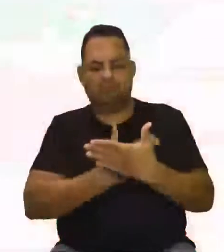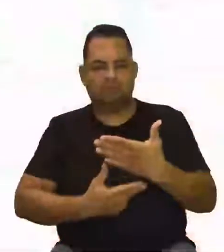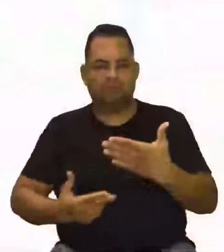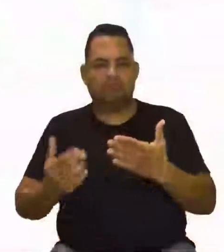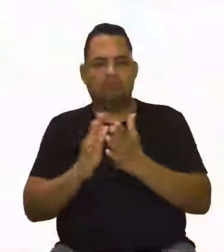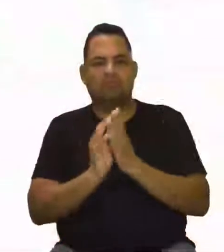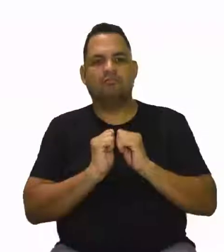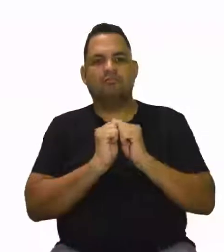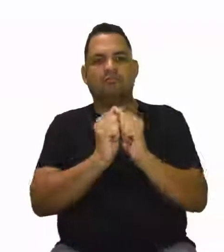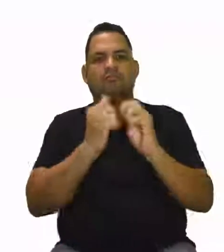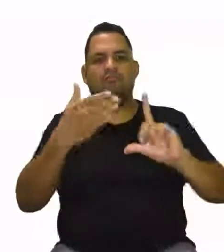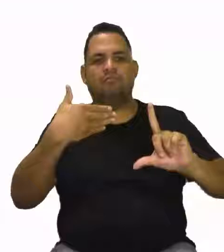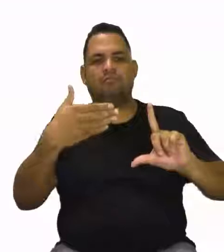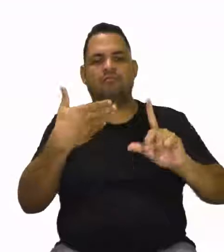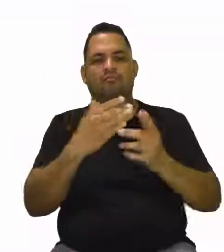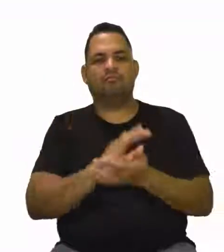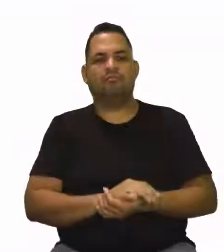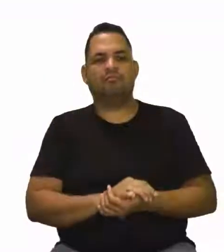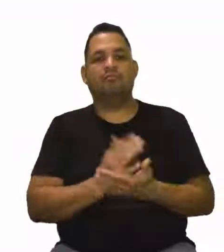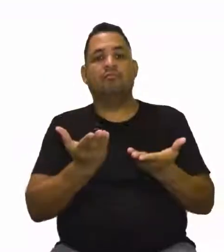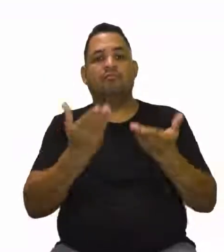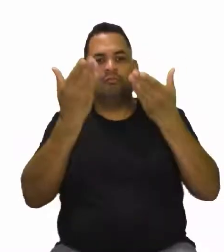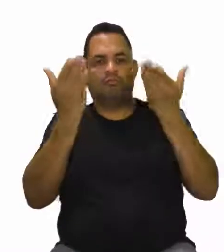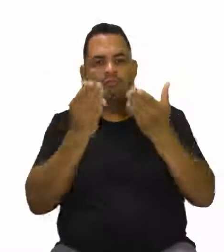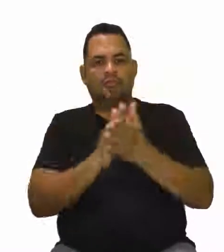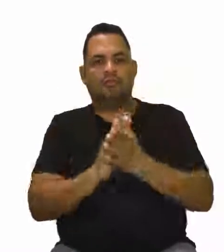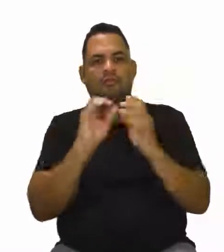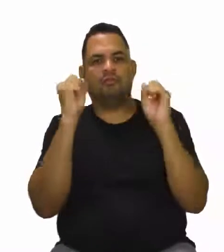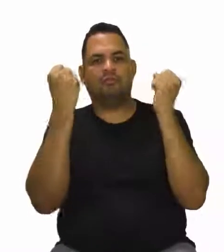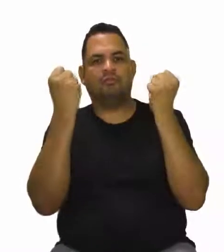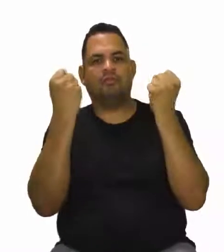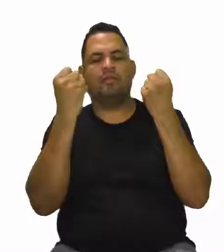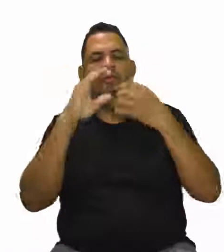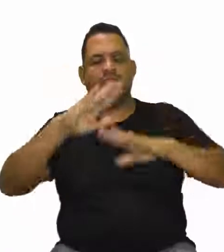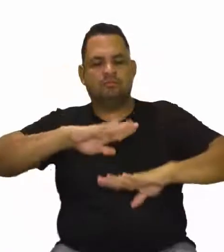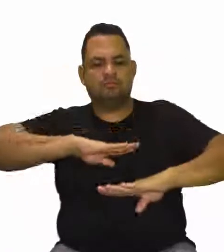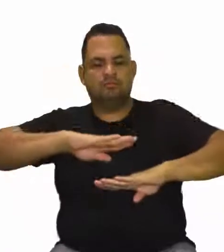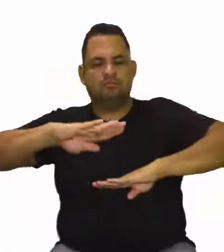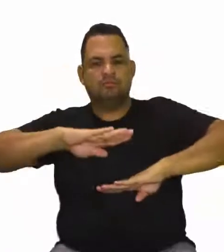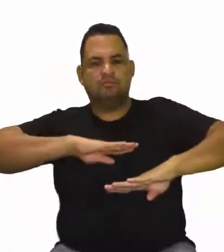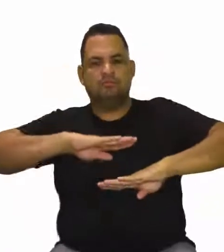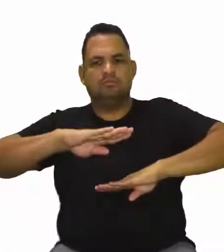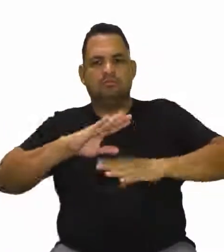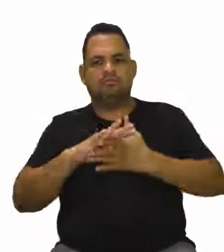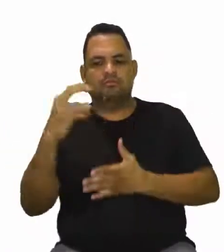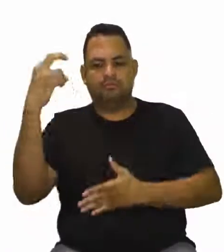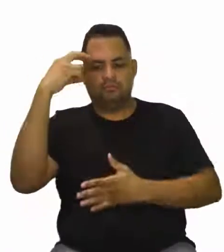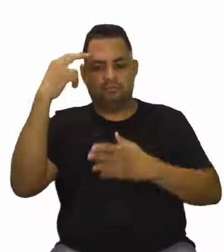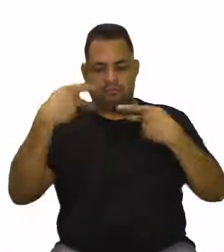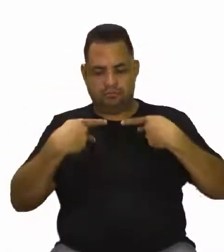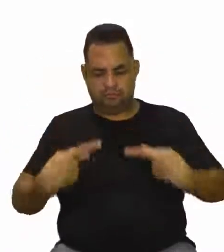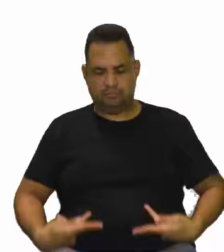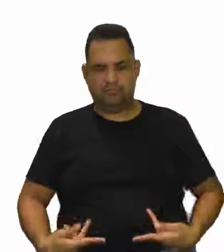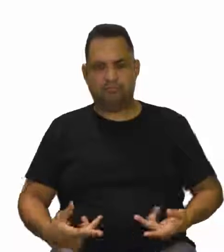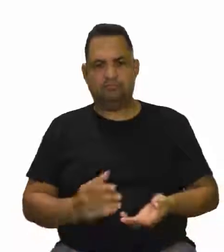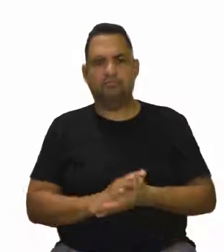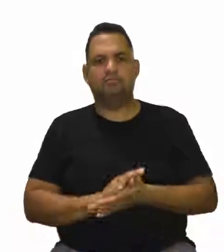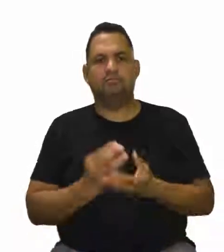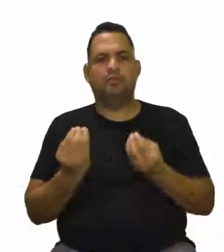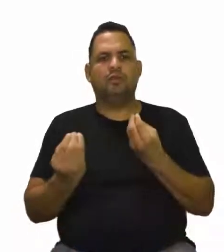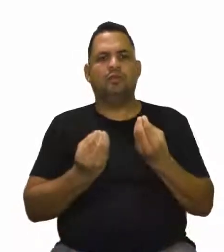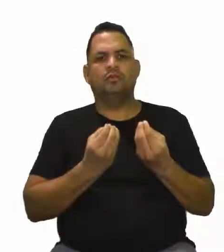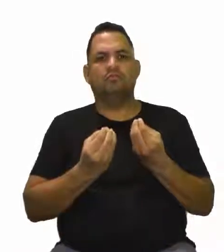aí na tela. Então nós estamos tratando de ginástica de condicionamento na cultura corporal.